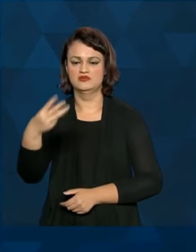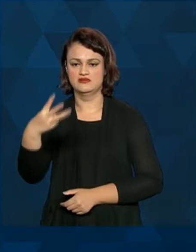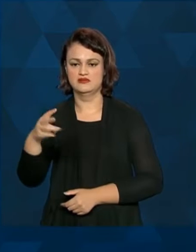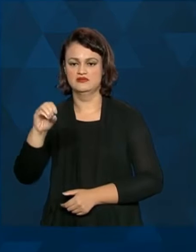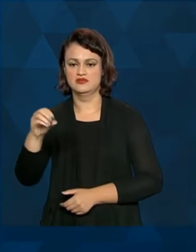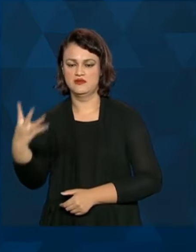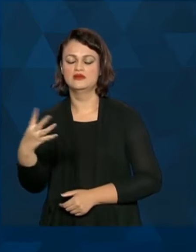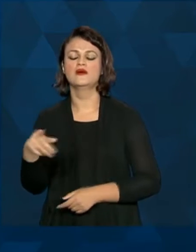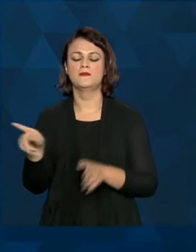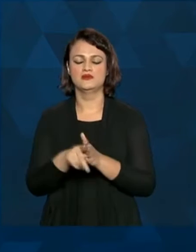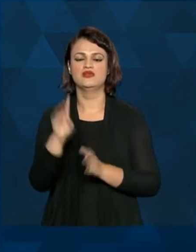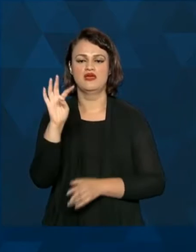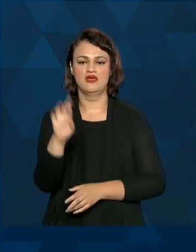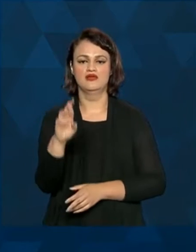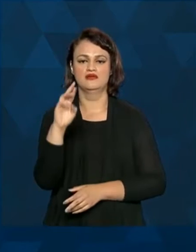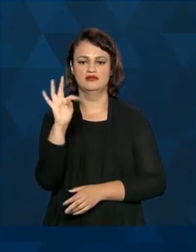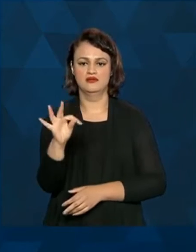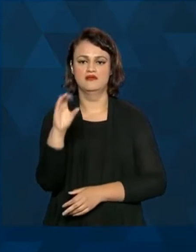73.304 RT-PCR.